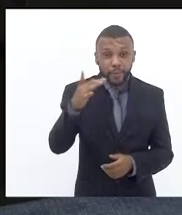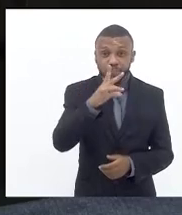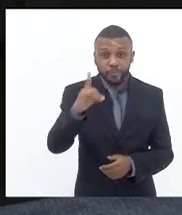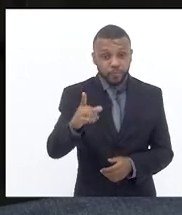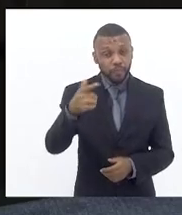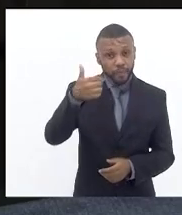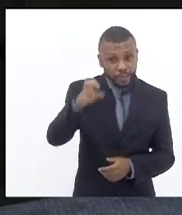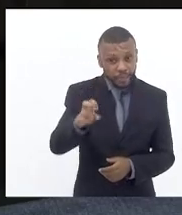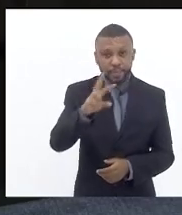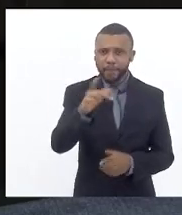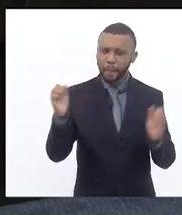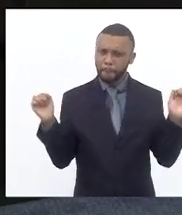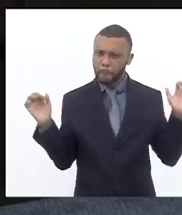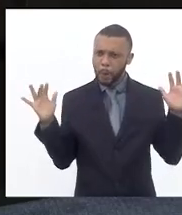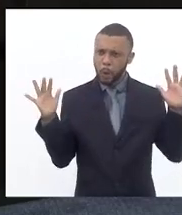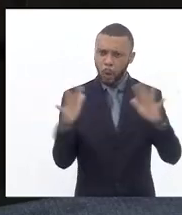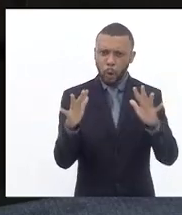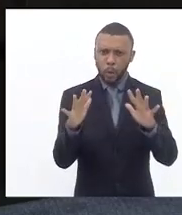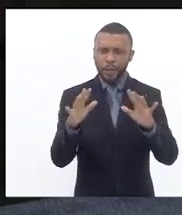vamos lá